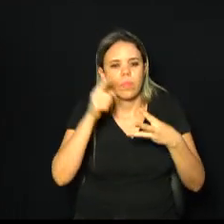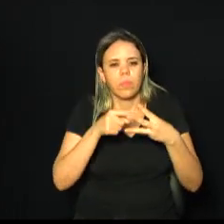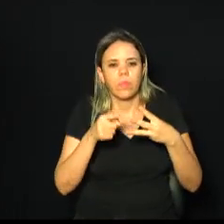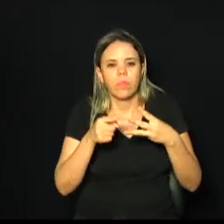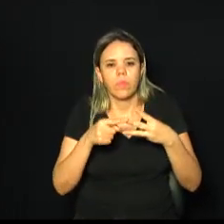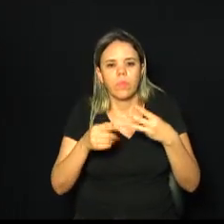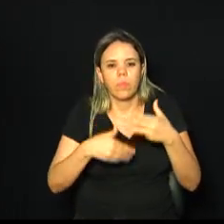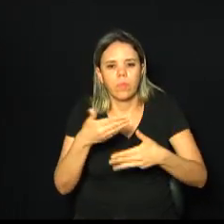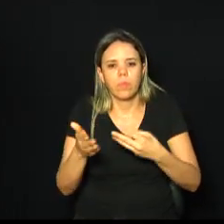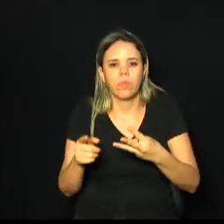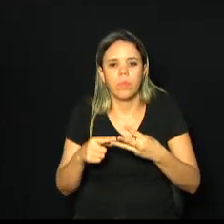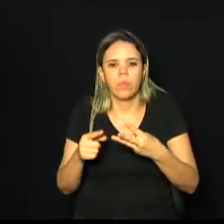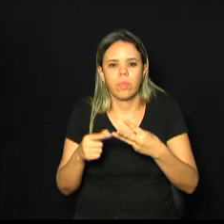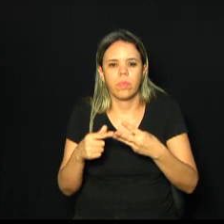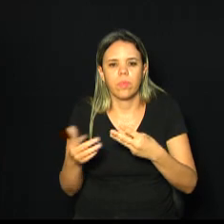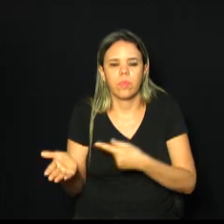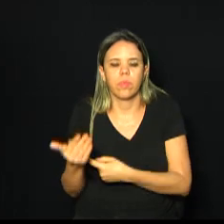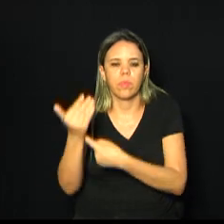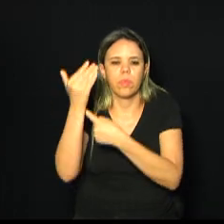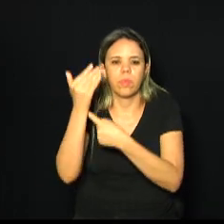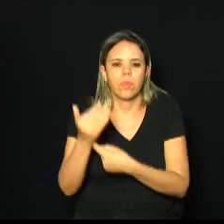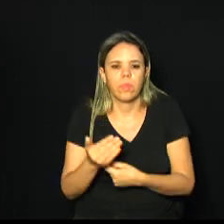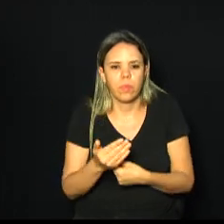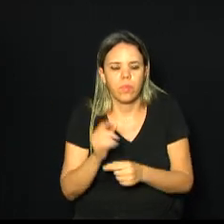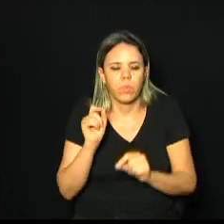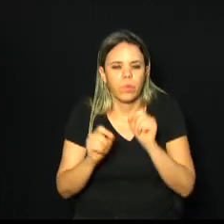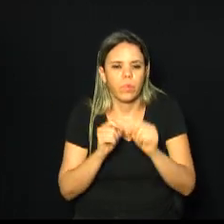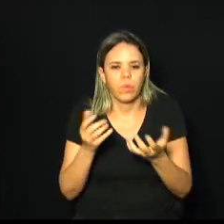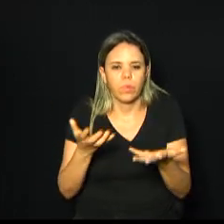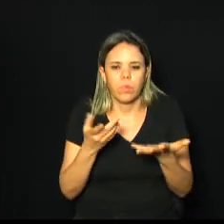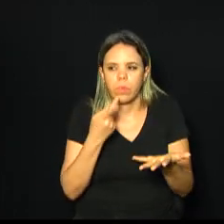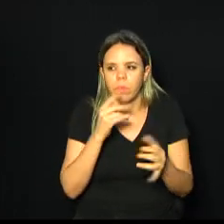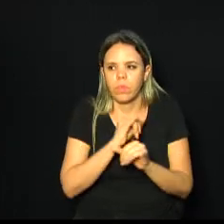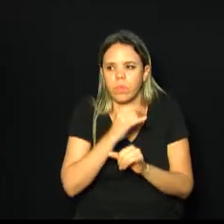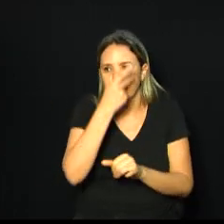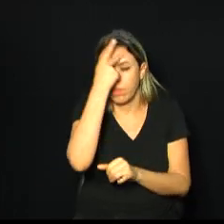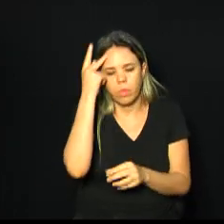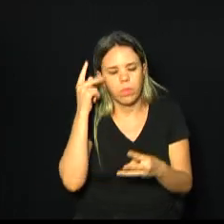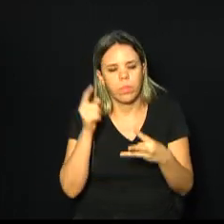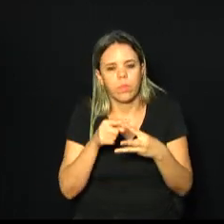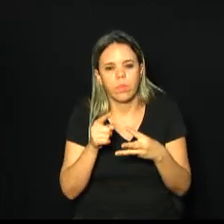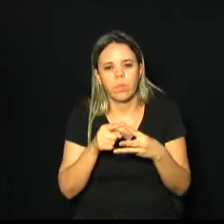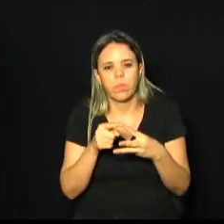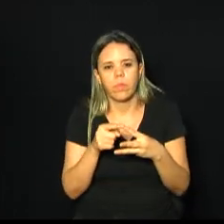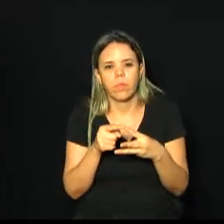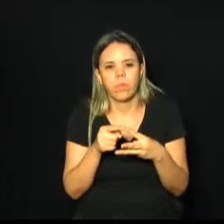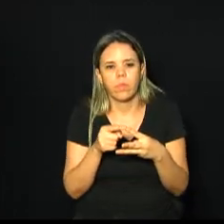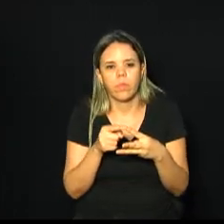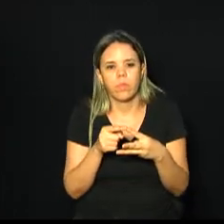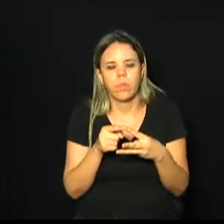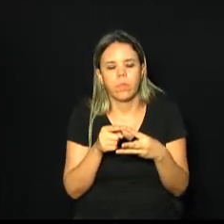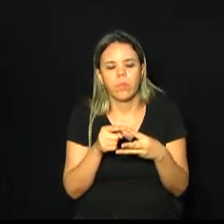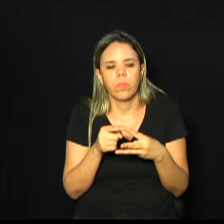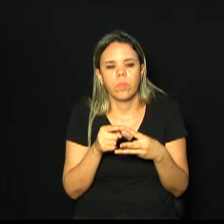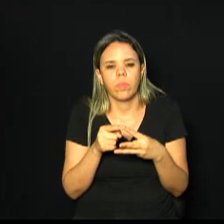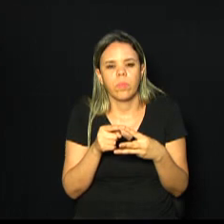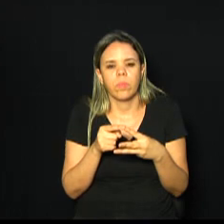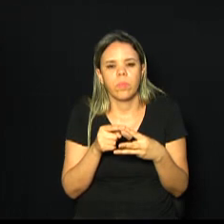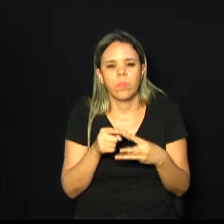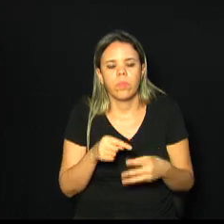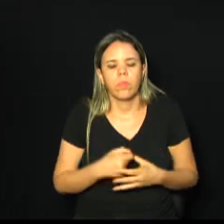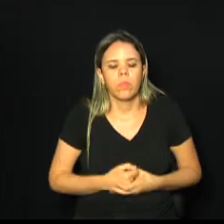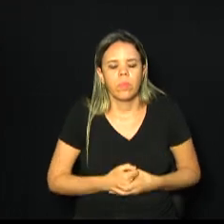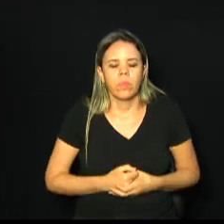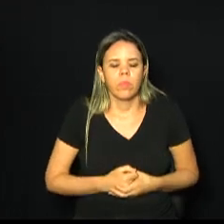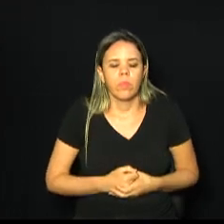e tecnologia. O que eu quero dizer com pessoas? Em relação às pessoas, a gente vai ter